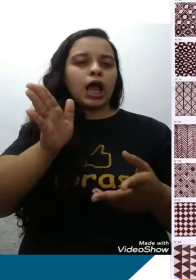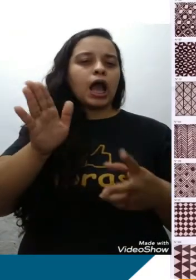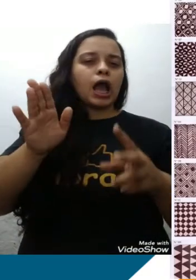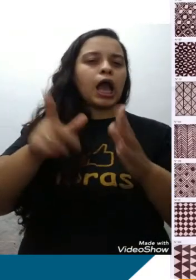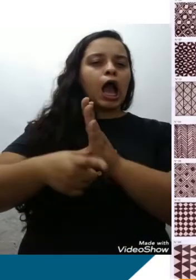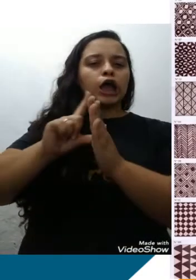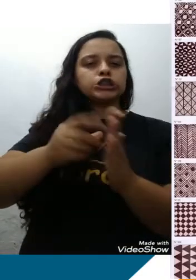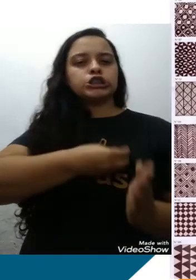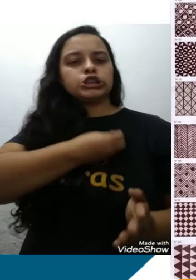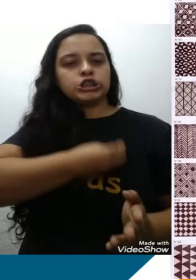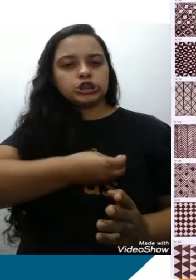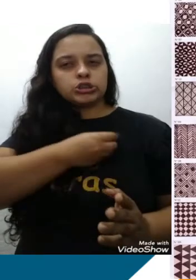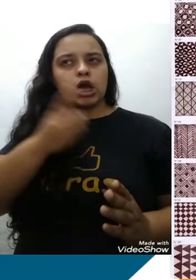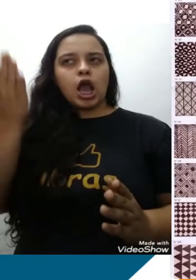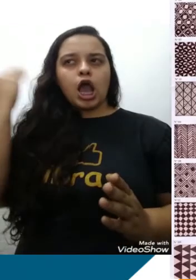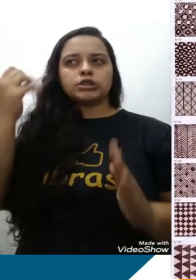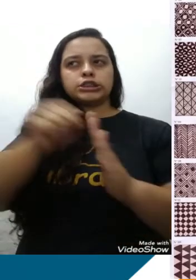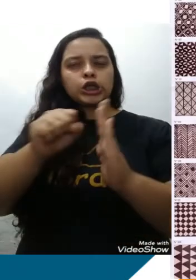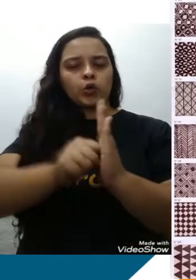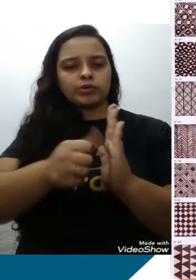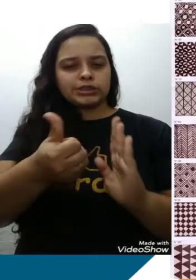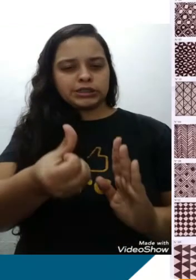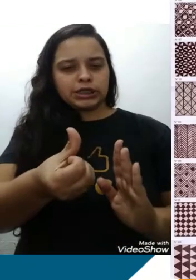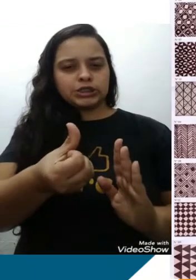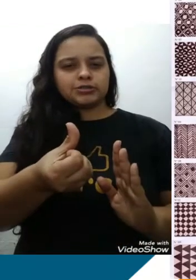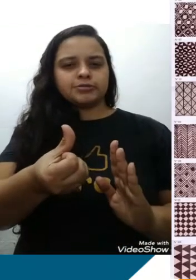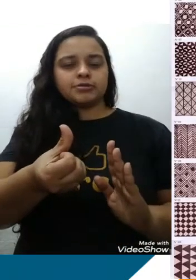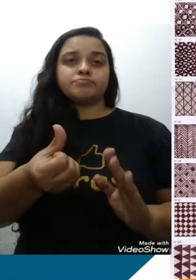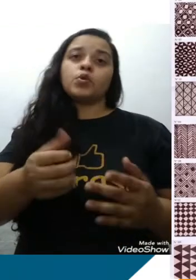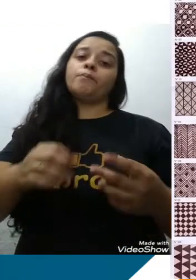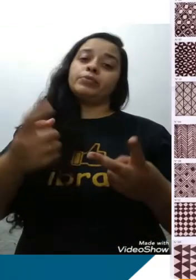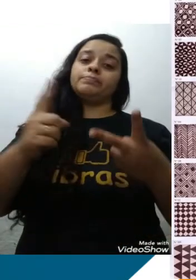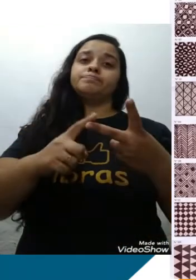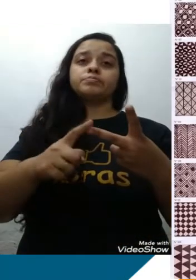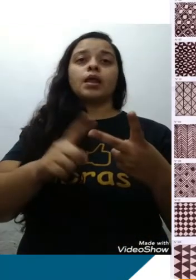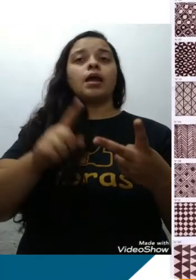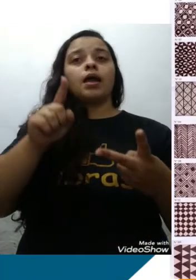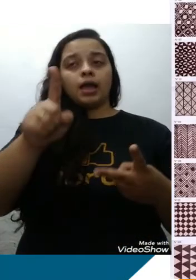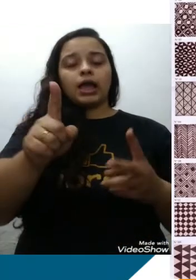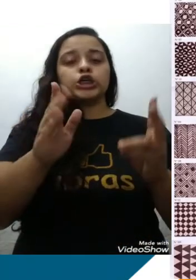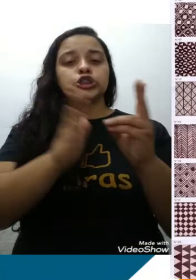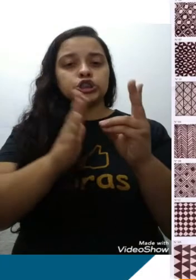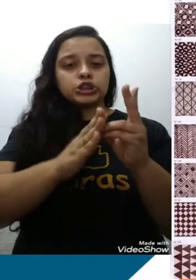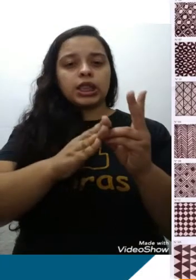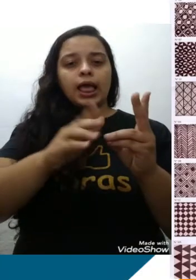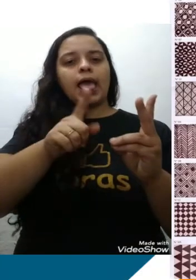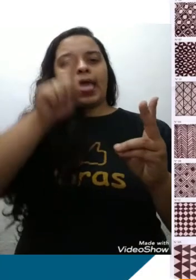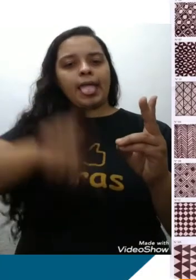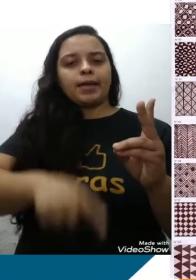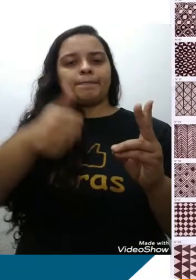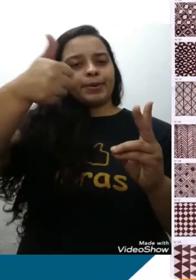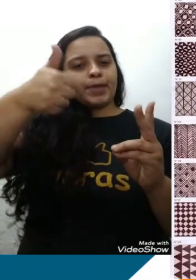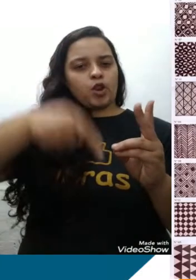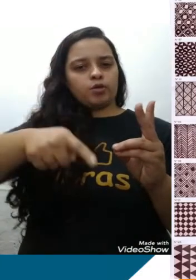século XVI, para a gente poder utilizar esse termo? Uma questão que decorre da primeira. Podemos dizer que os indígenas são os